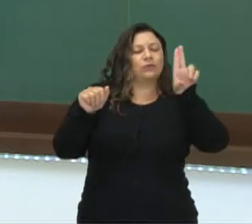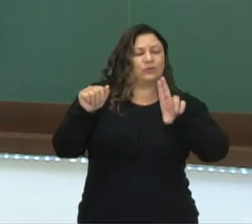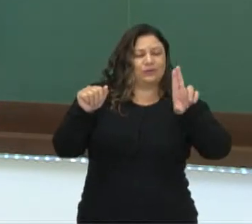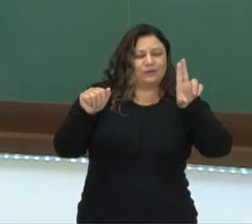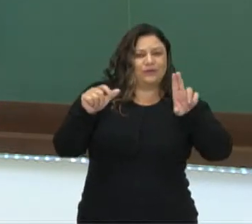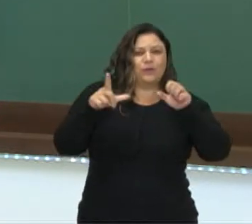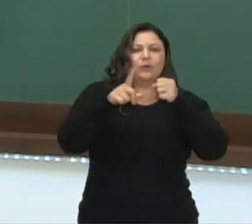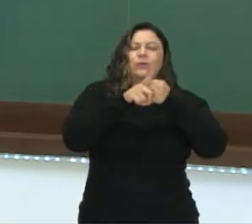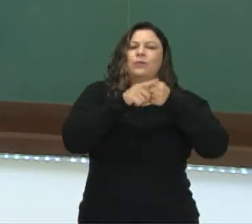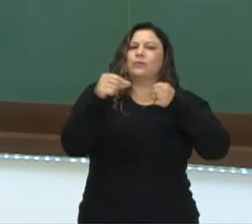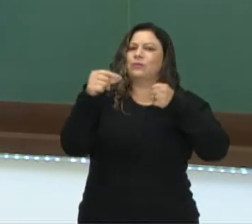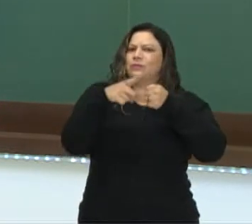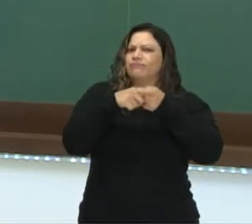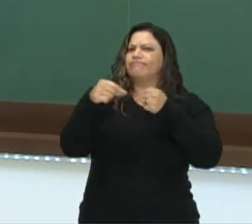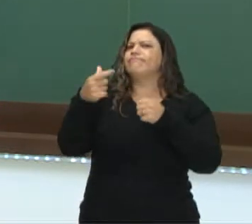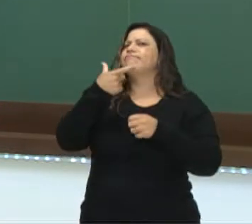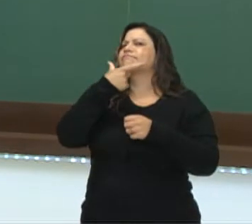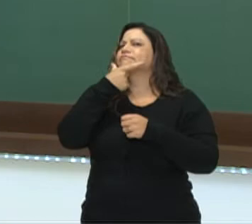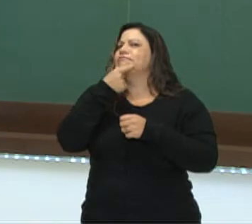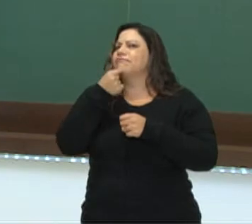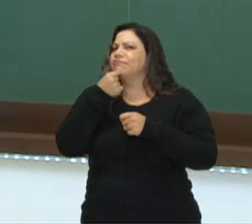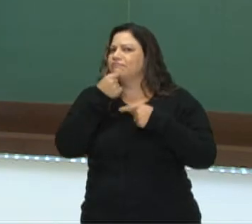artigo masculino.